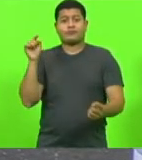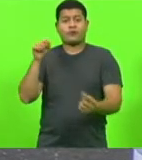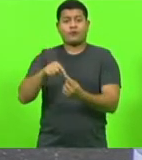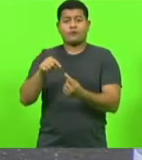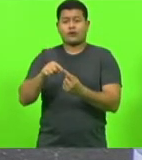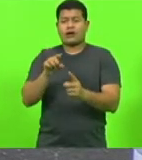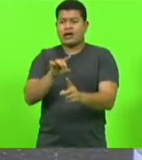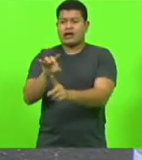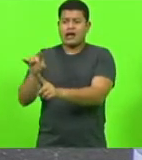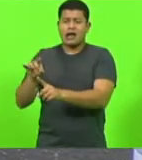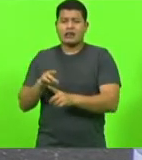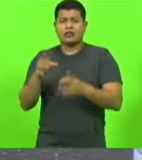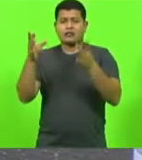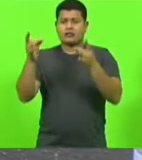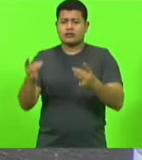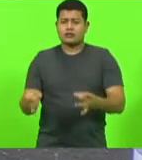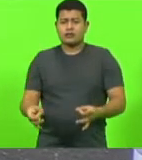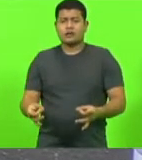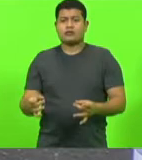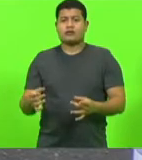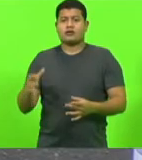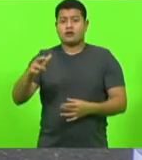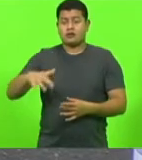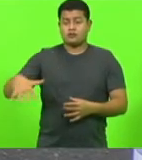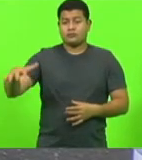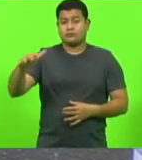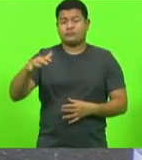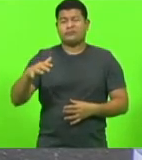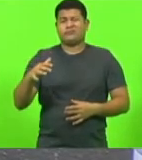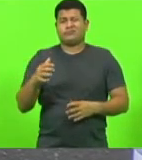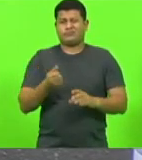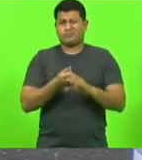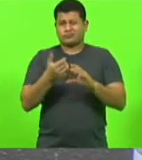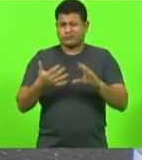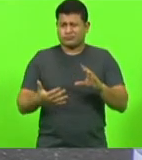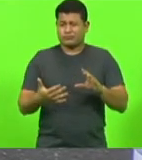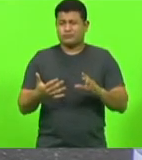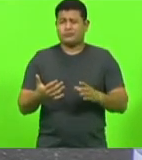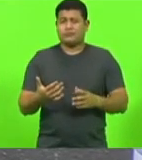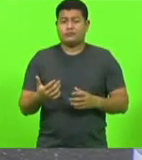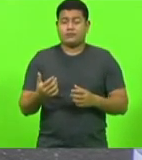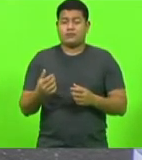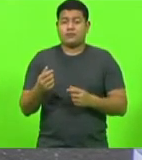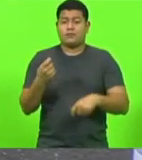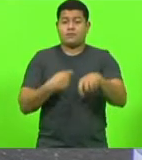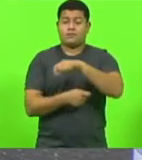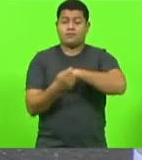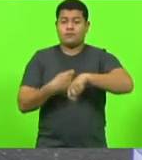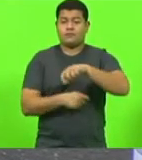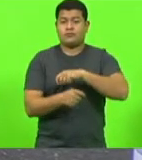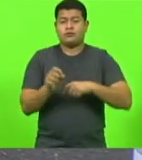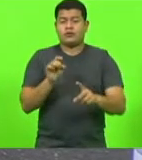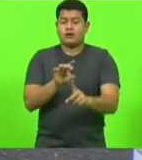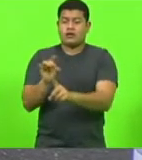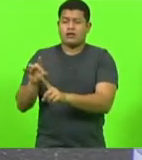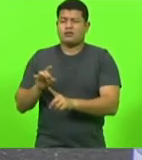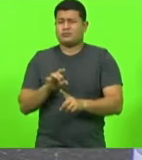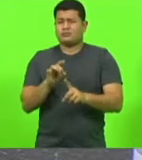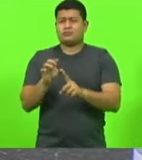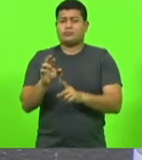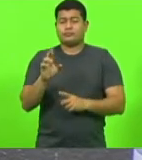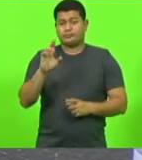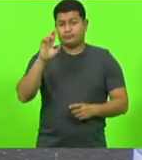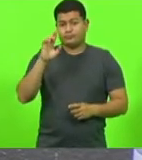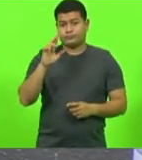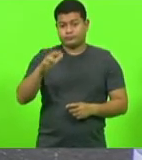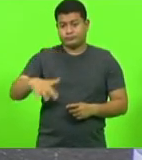peculiaridades regionais, de acordo com as características econômicas de cada uma das regiões,